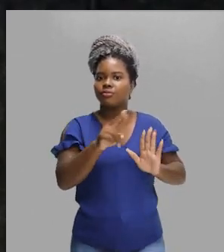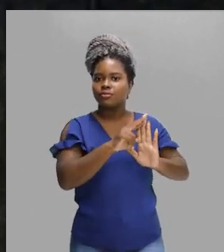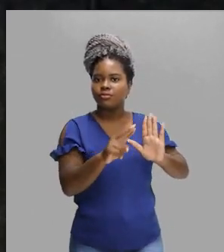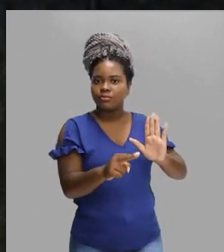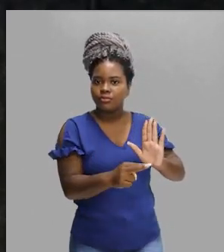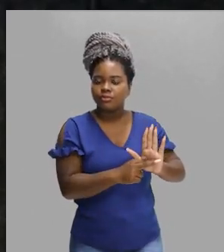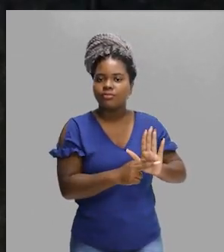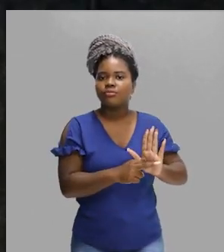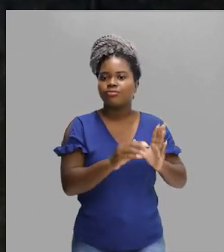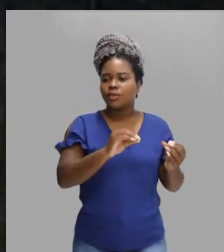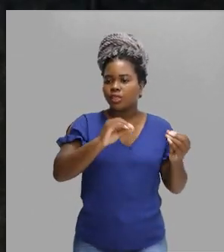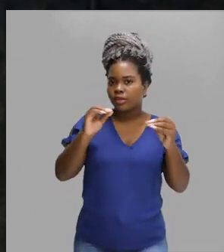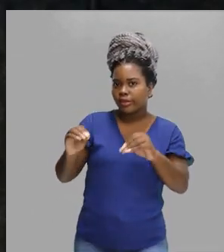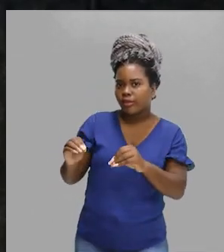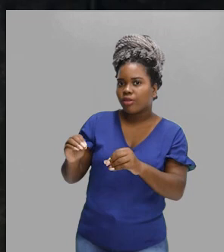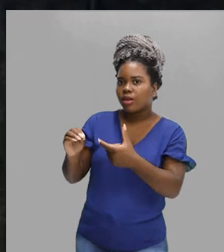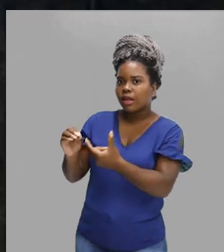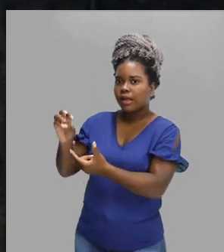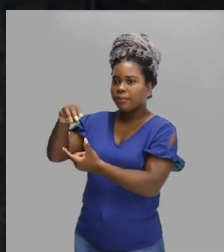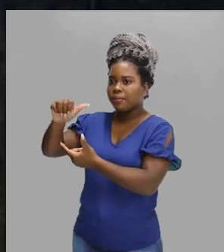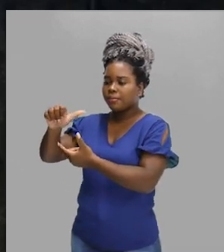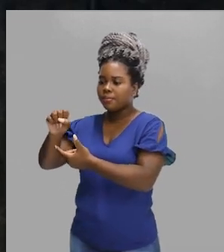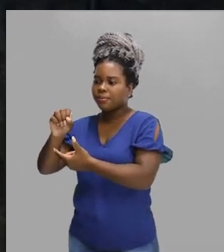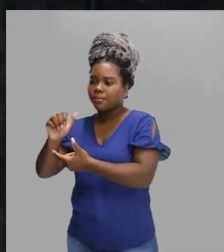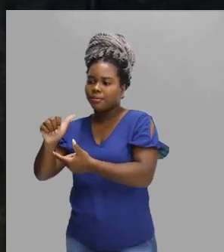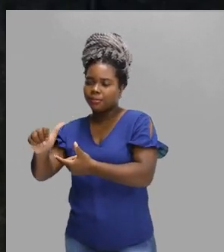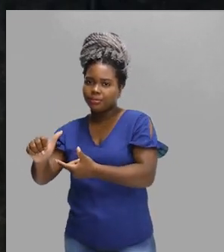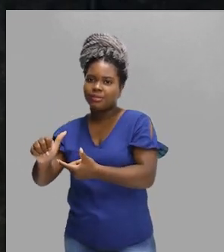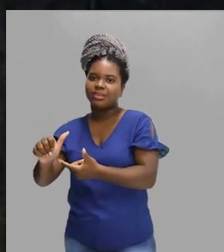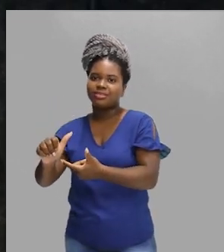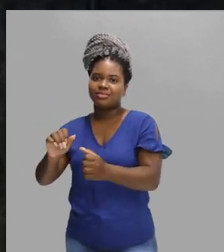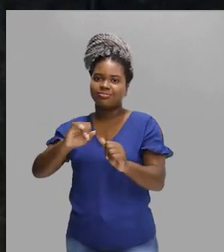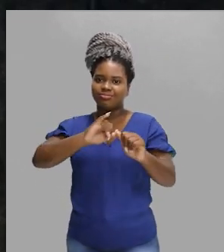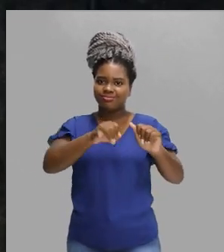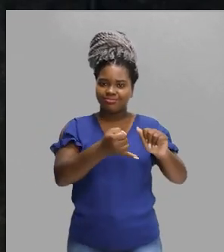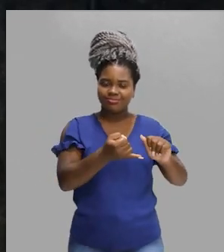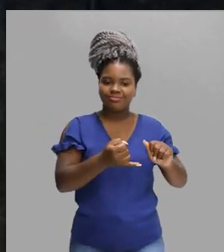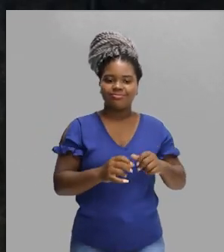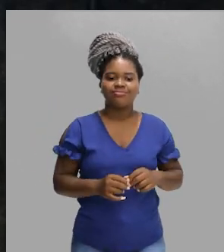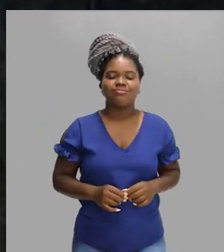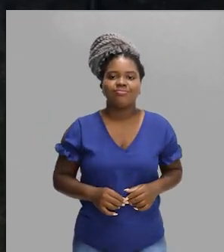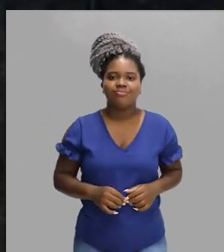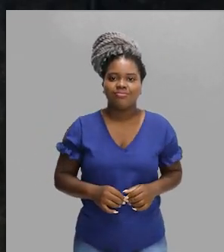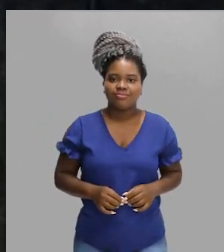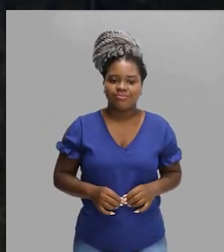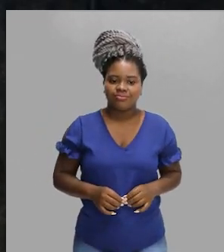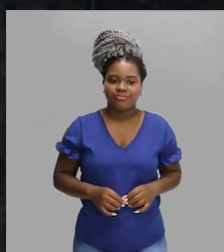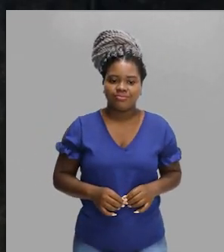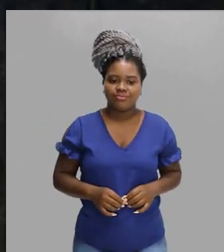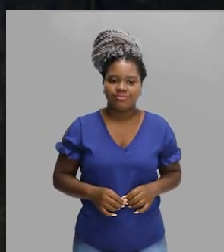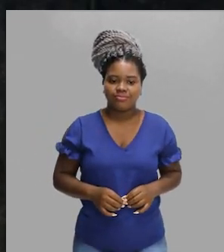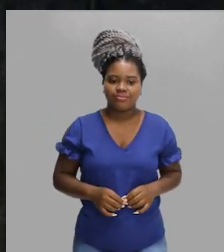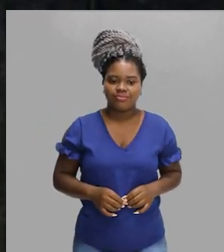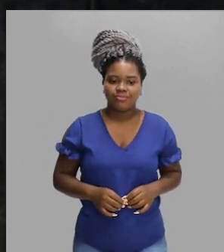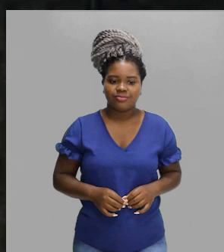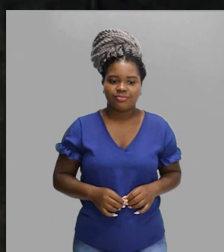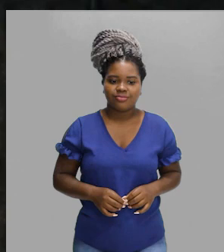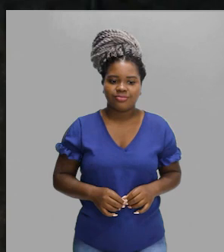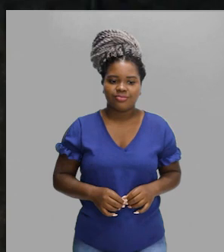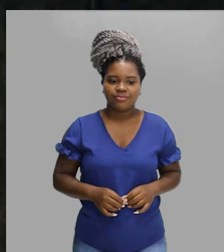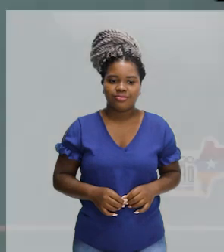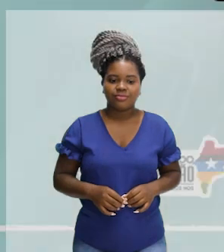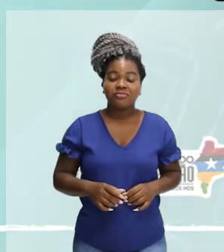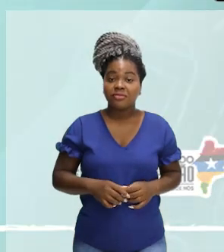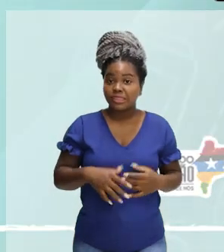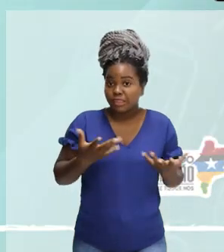de colocar a partícula mais o adjetivo para poder construir as orações, tá? Eu até